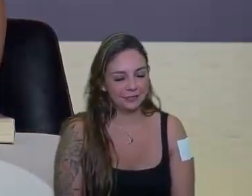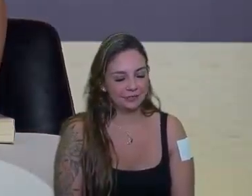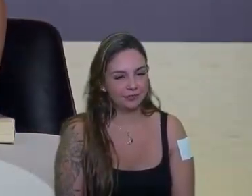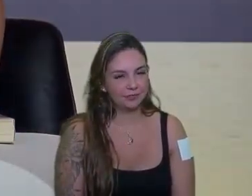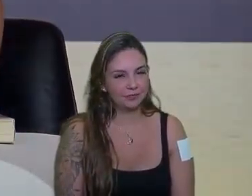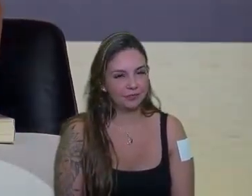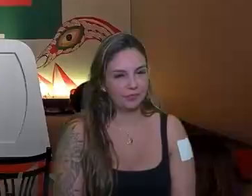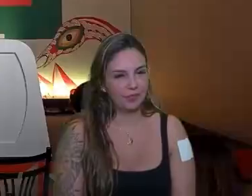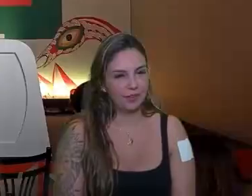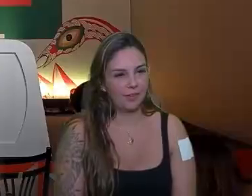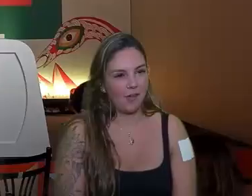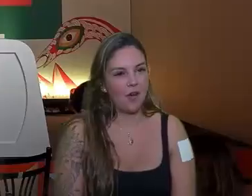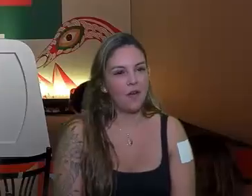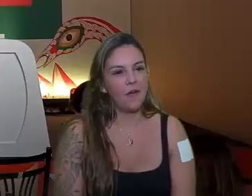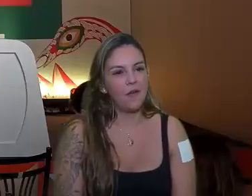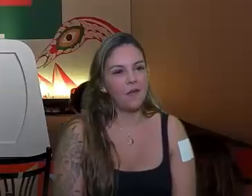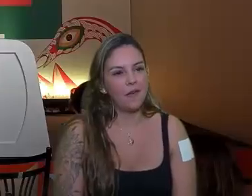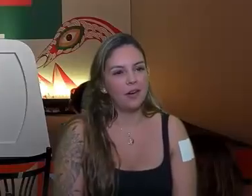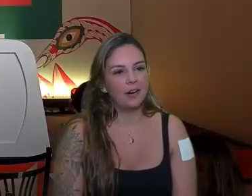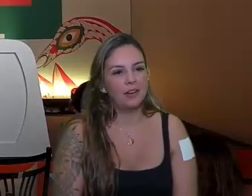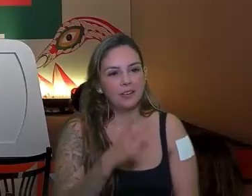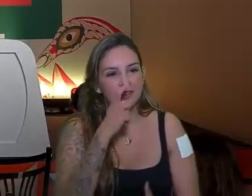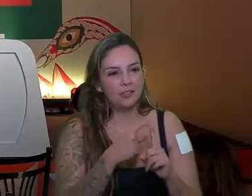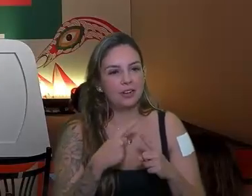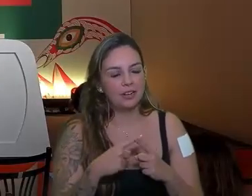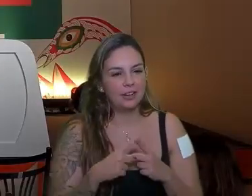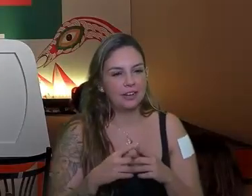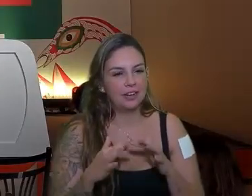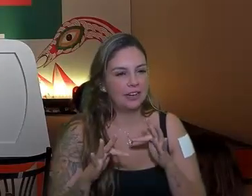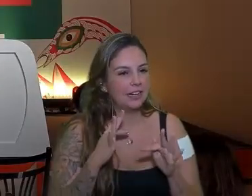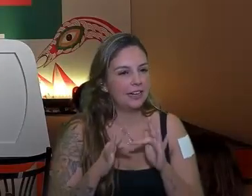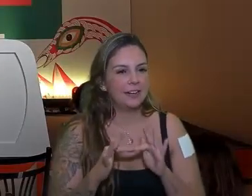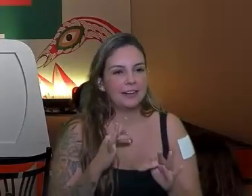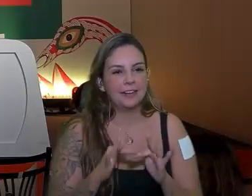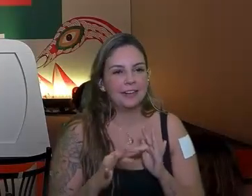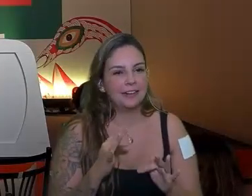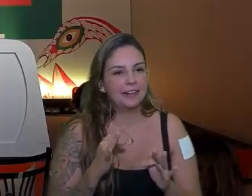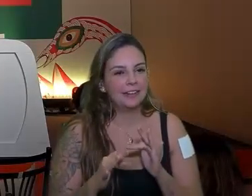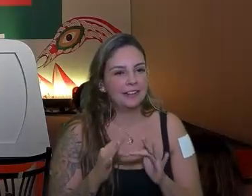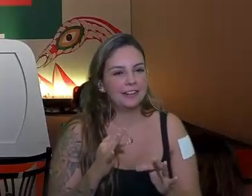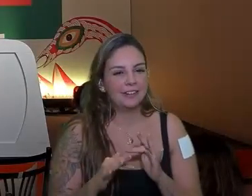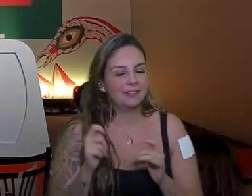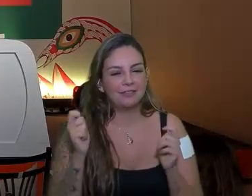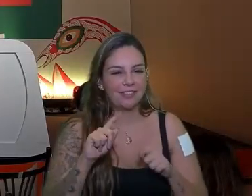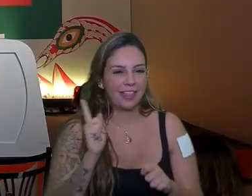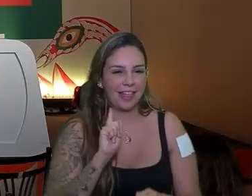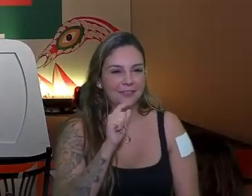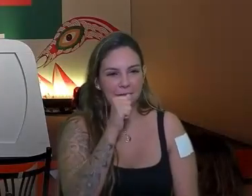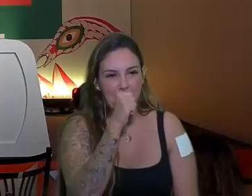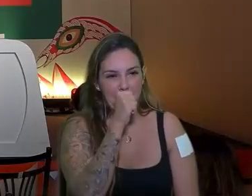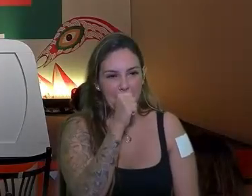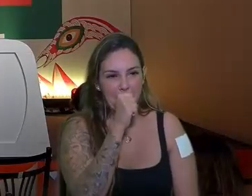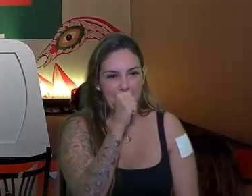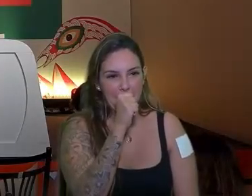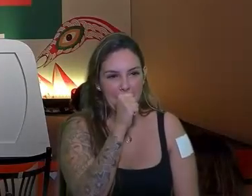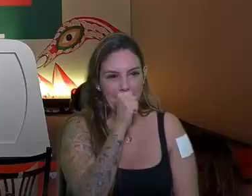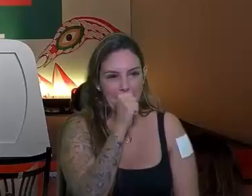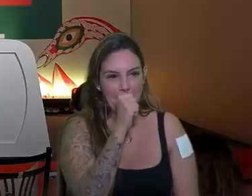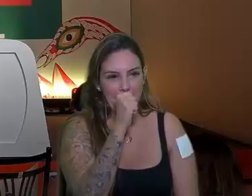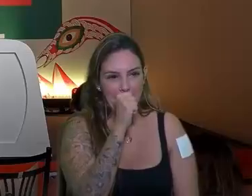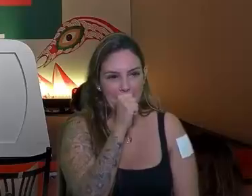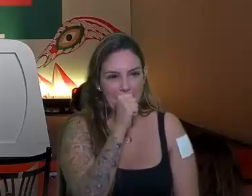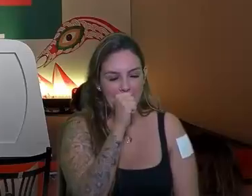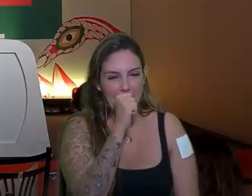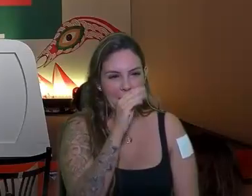me identifico muito com esse perfil aí, porque física... Não dá. Meu Deus. Nem bioquímica?